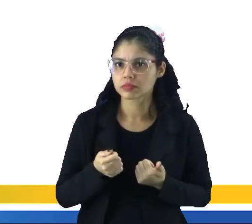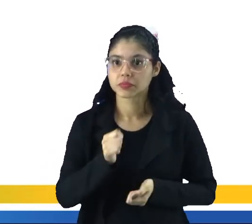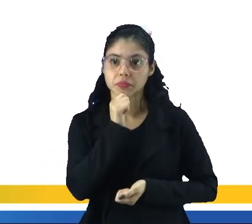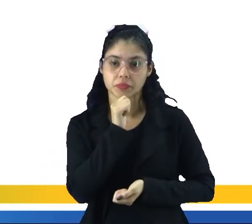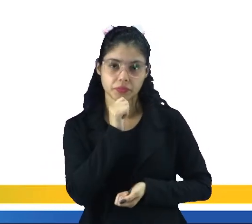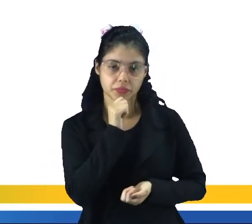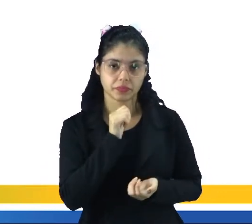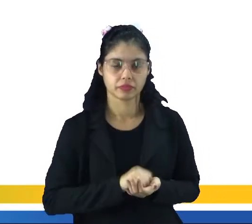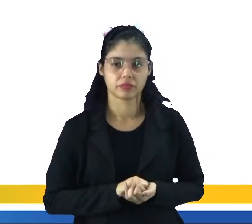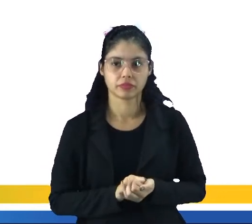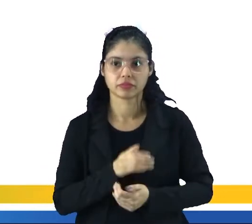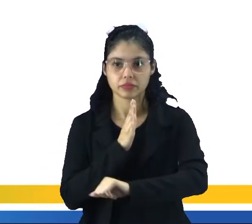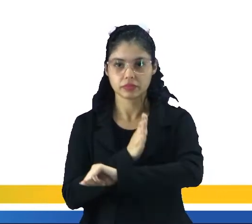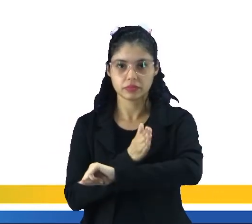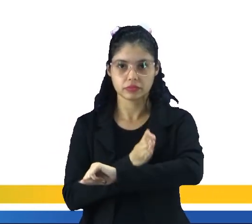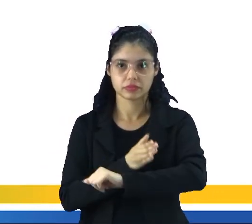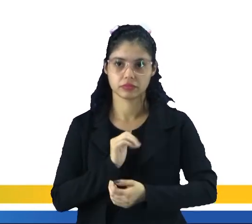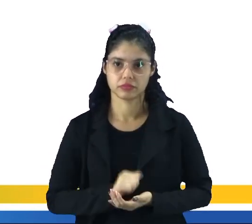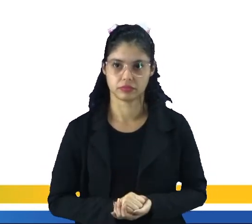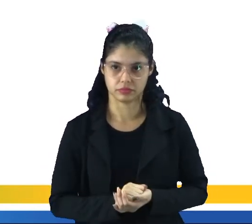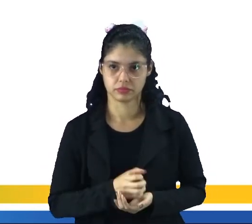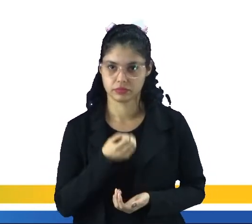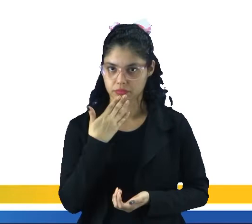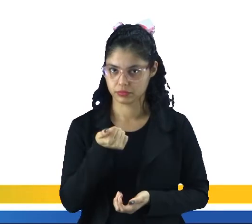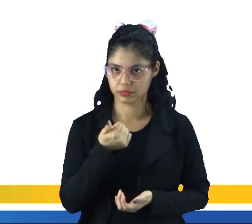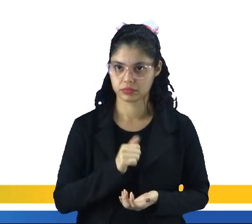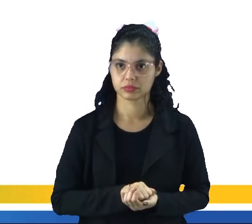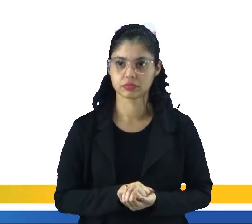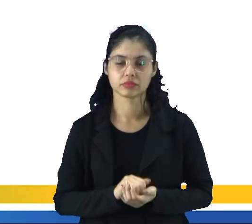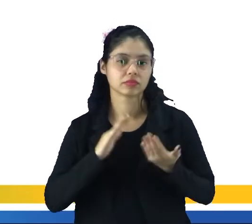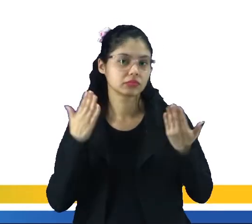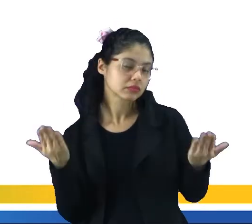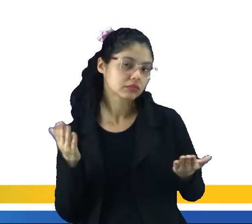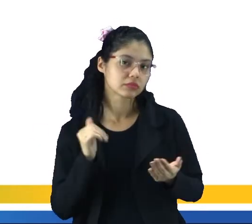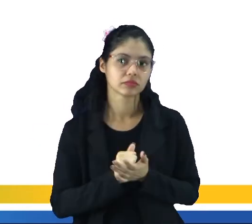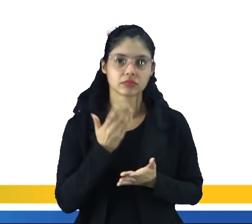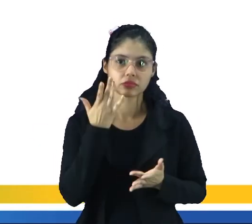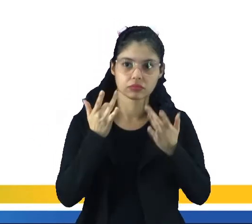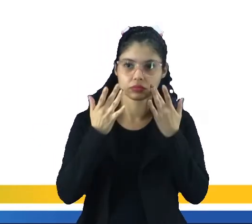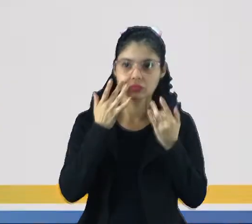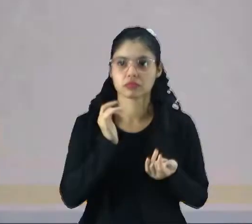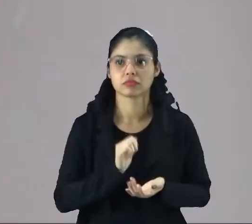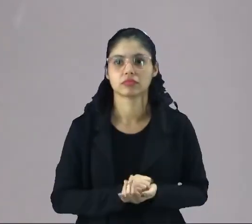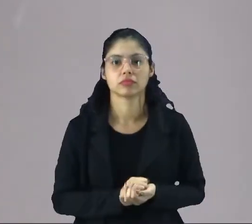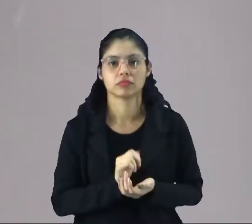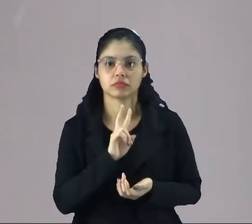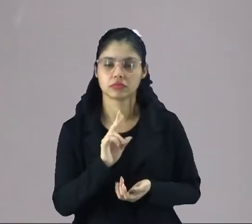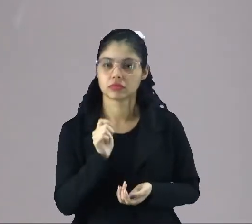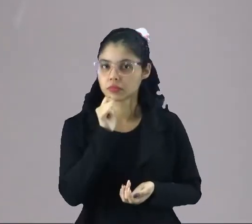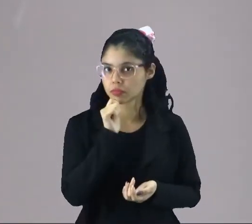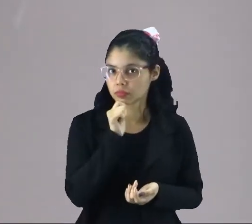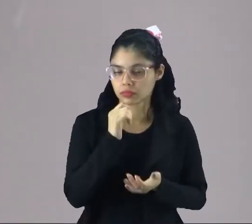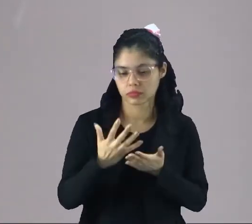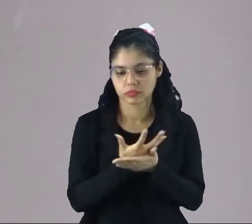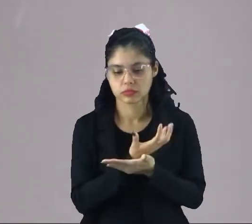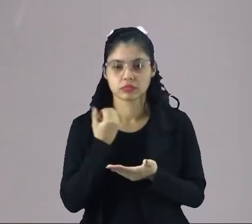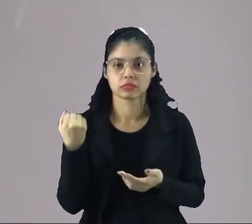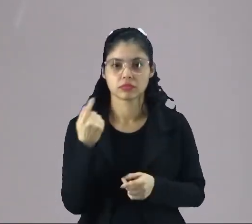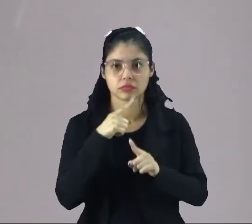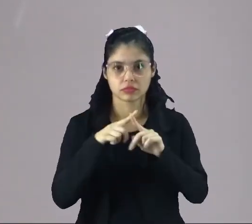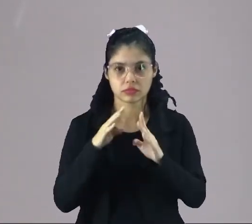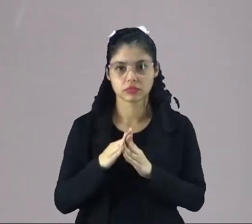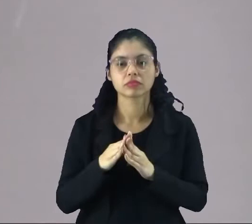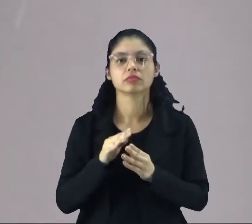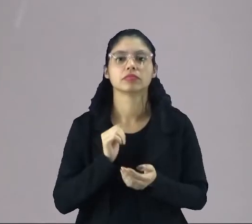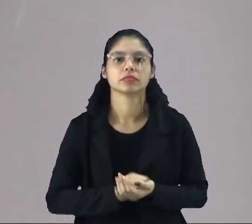ainda na Idade Média, beleza? Então, o teatro, galera, ele foi tirado aí pela Igreja,